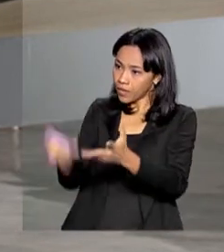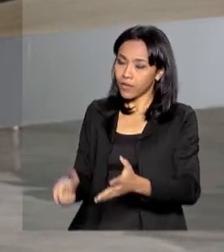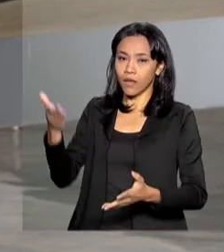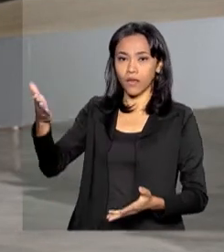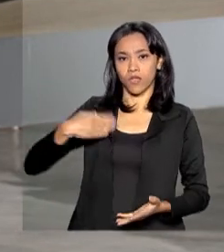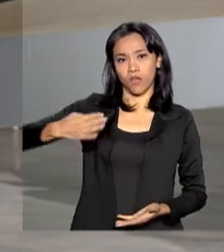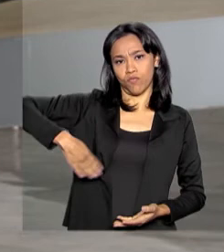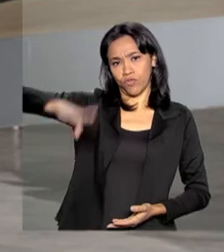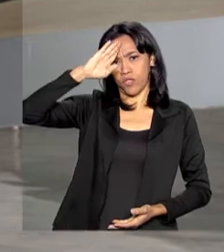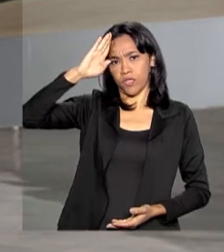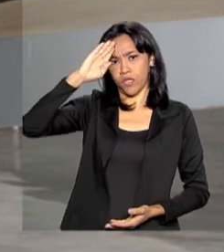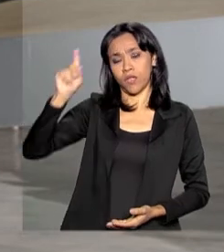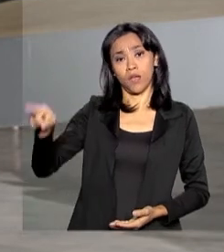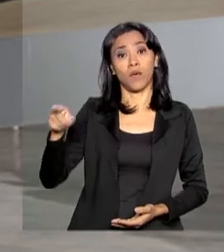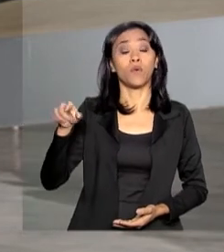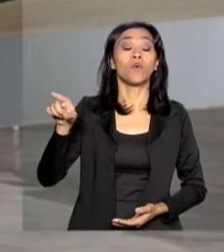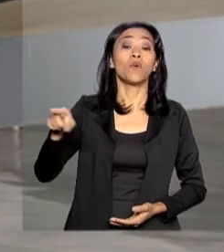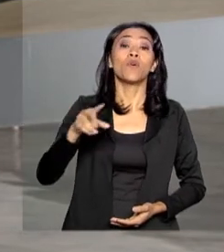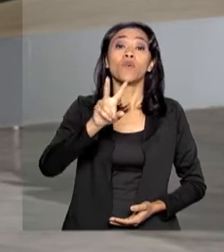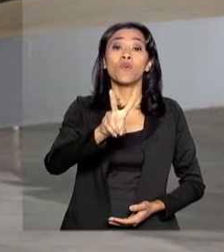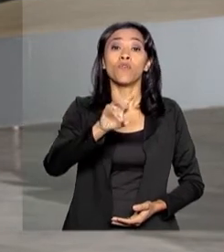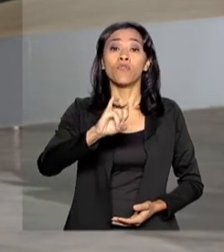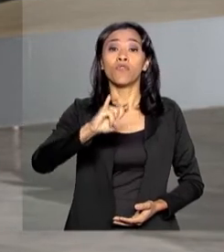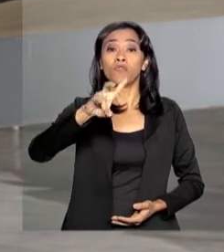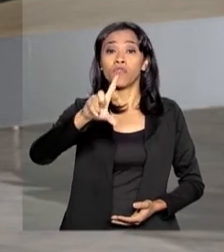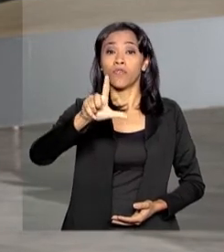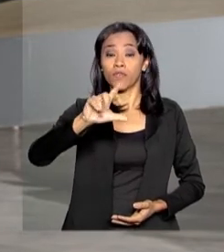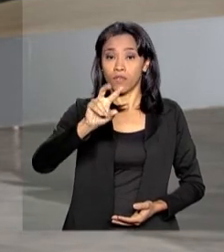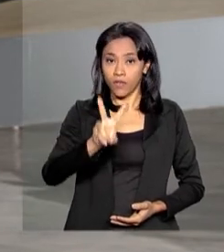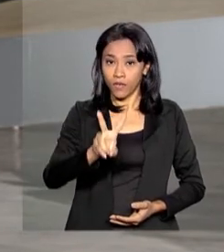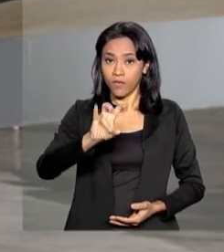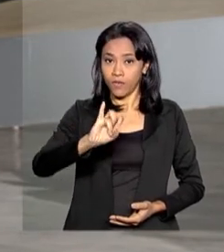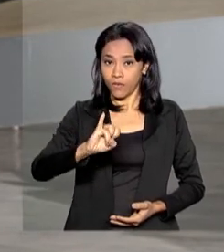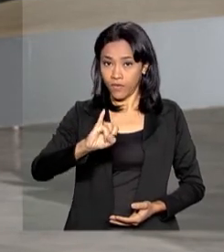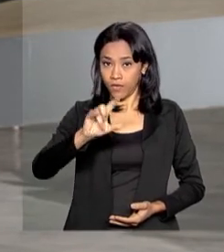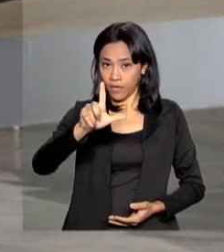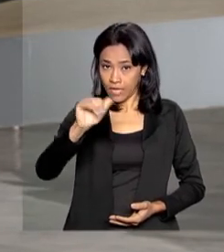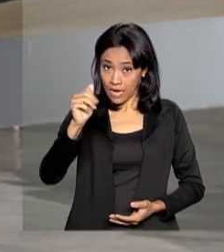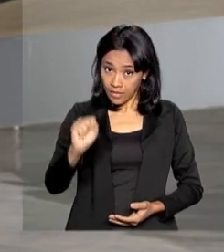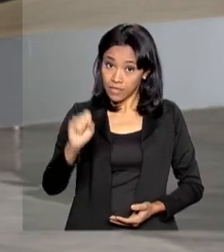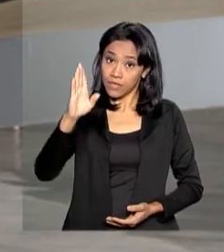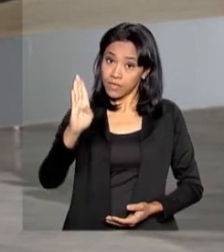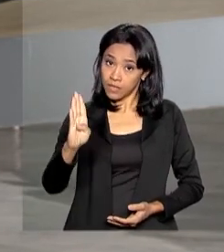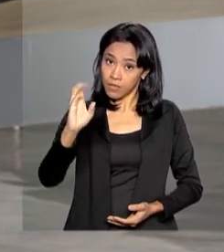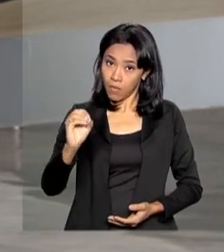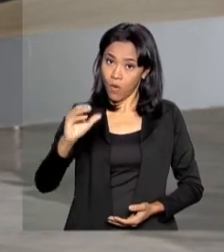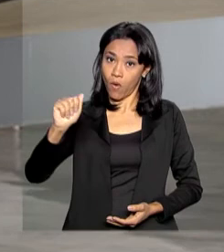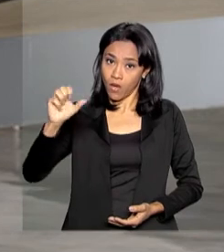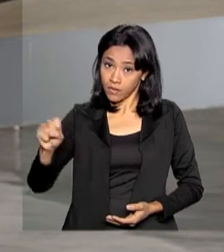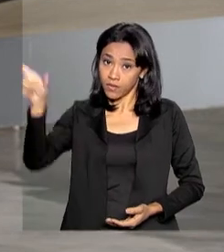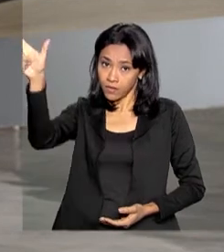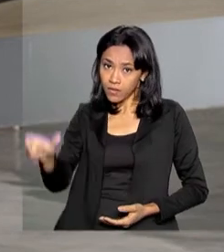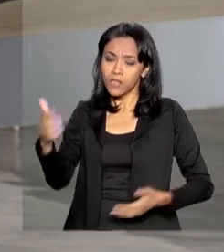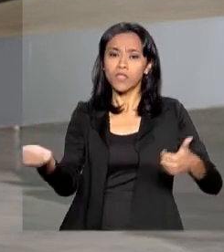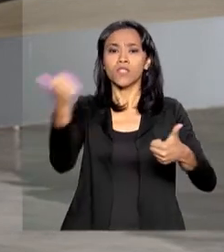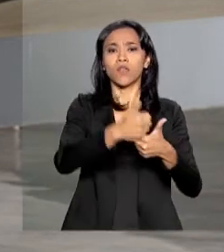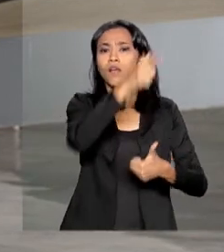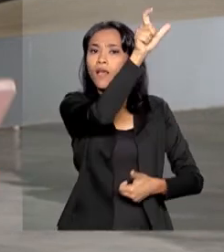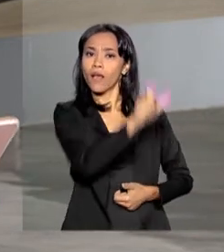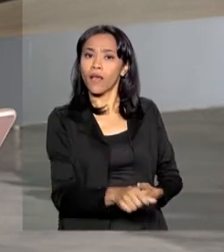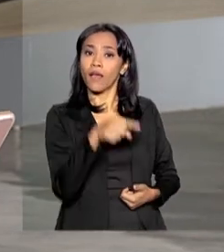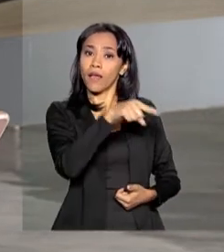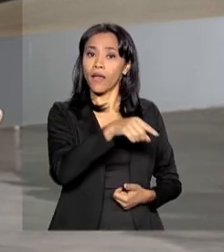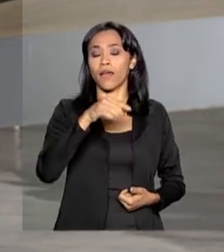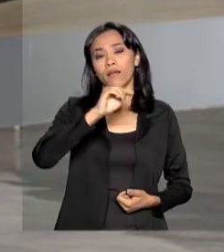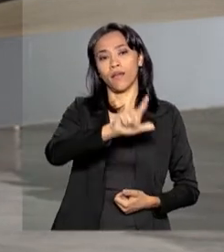dias da costa villas boas amanhã villas boas passa o cargo de comandante do exército ao general edson leal pujol